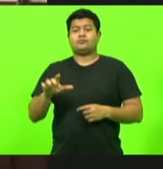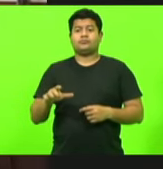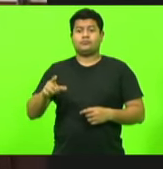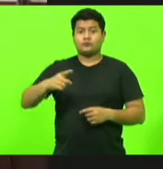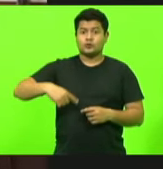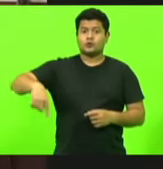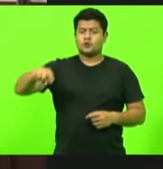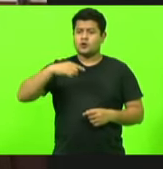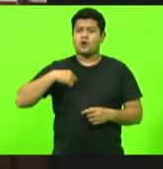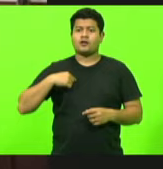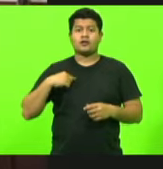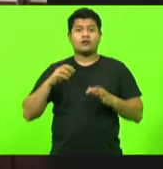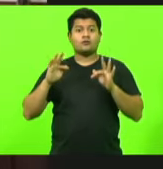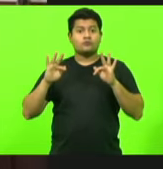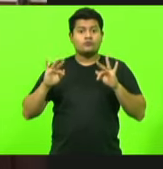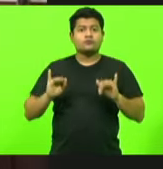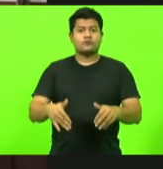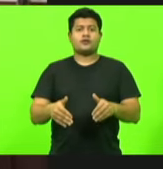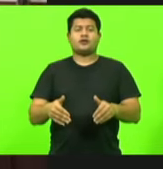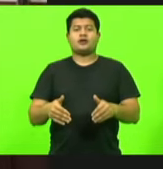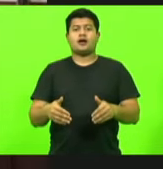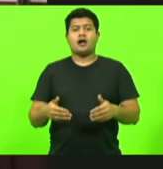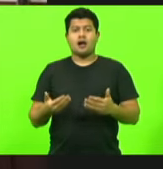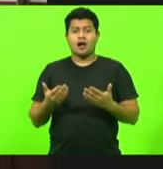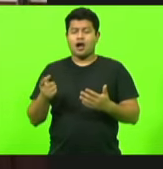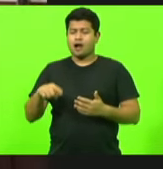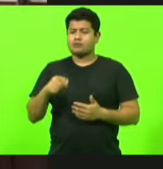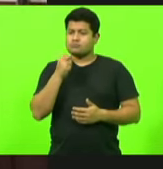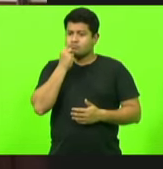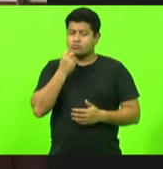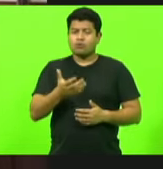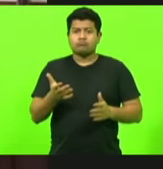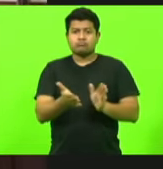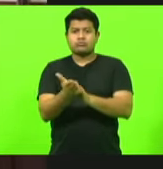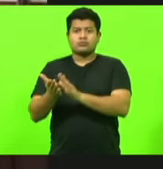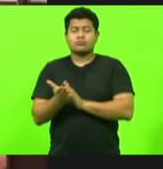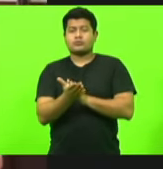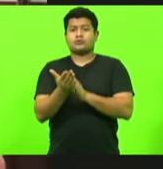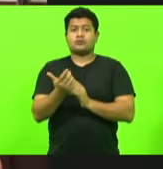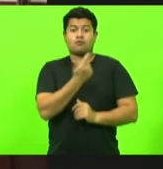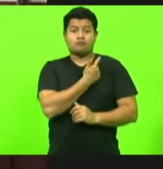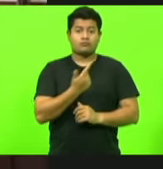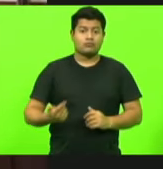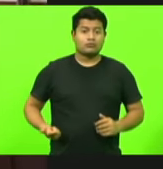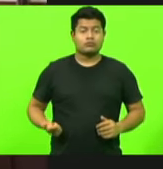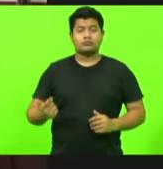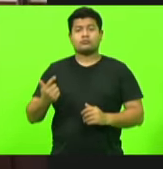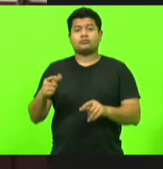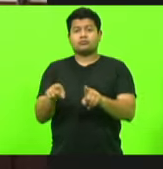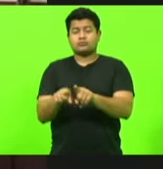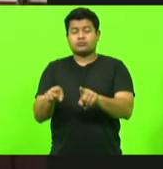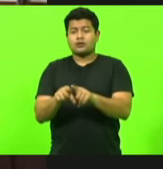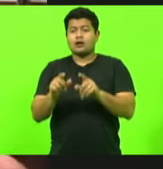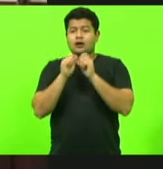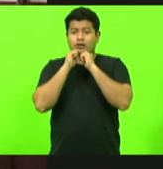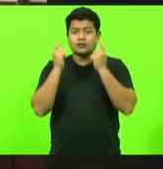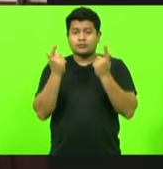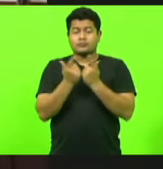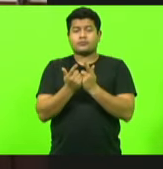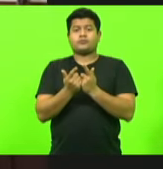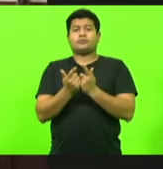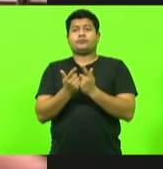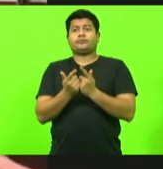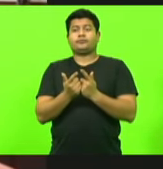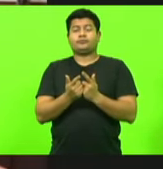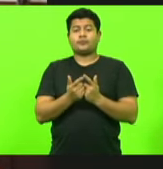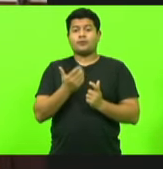de parabéns. O governador, o governo do Estado, a região, a Assembleia, e é o melhor caminho a se tomar nesse momento é